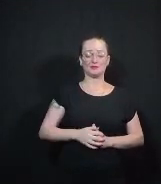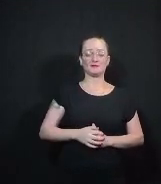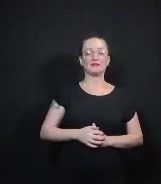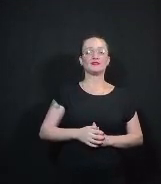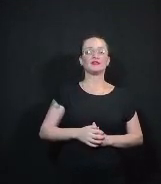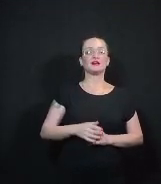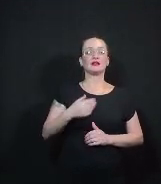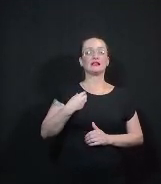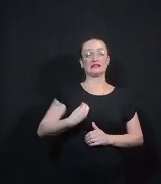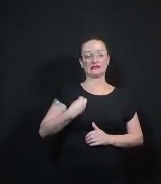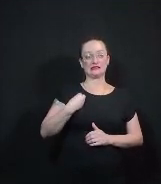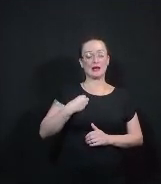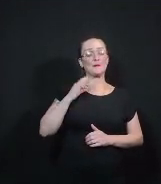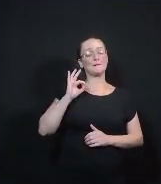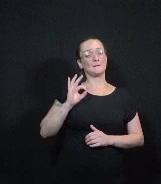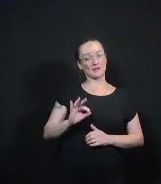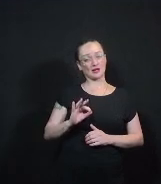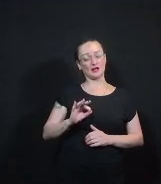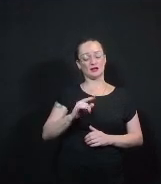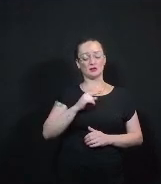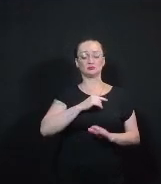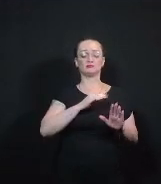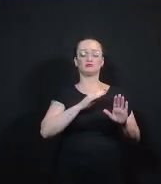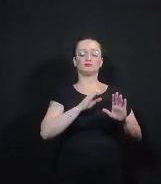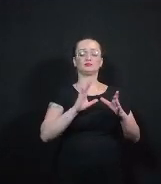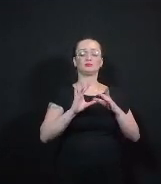Existe, de fato, essa perspectiva